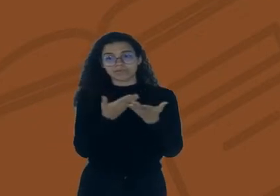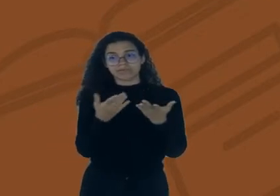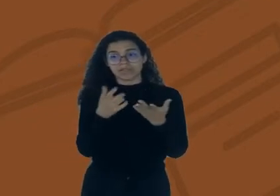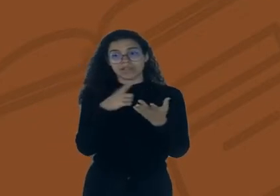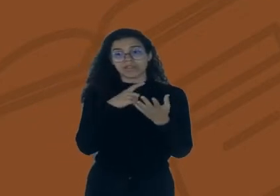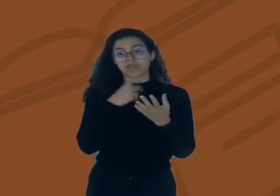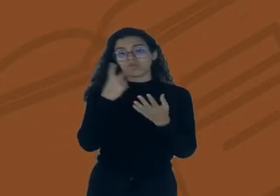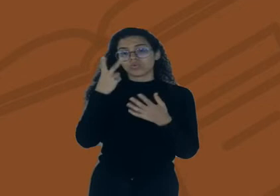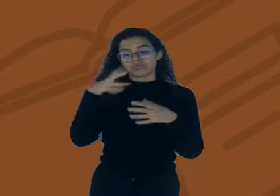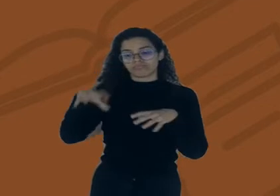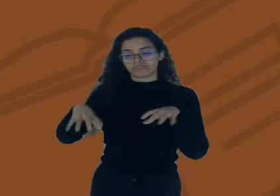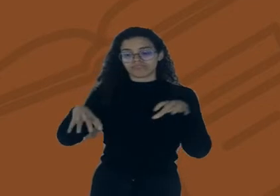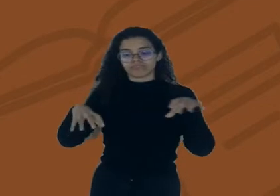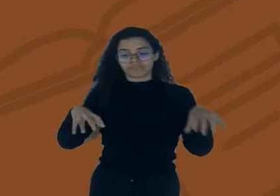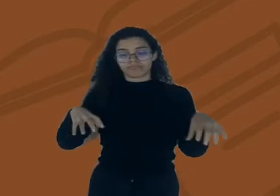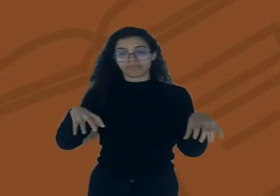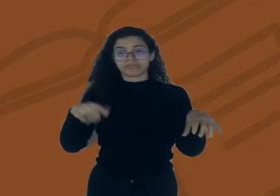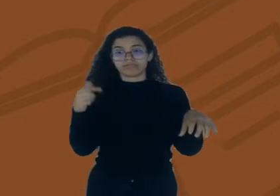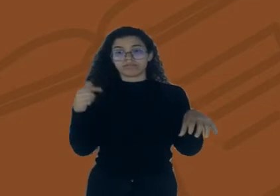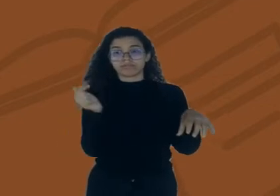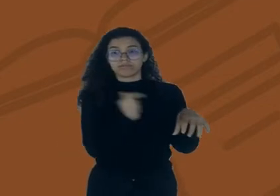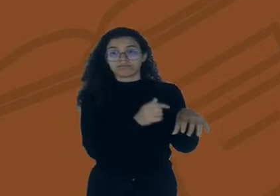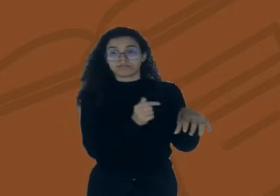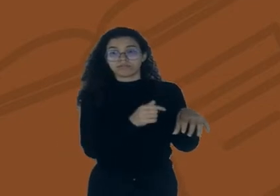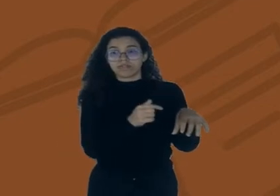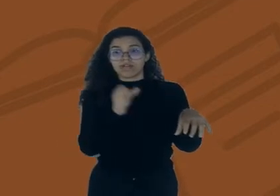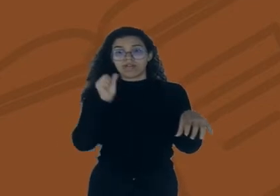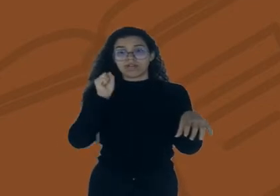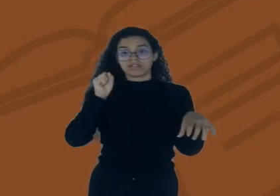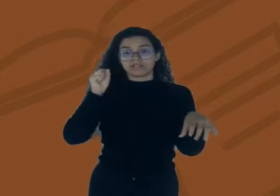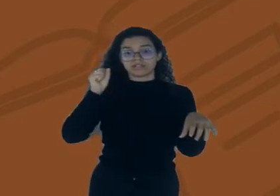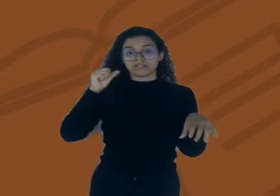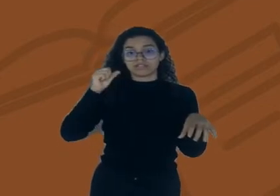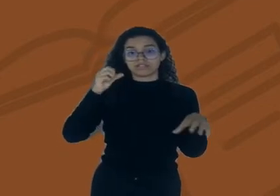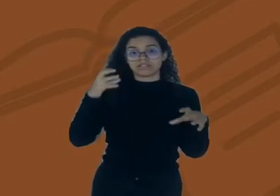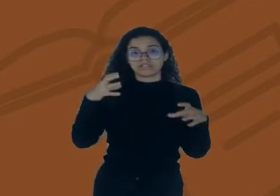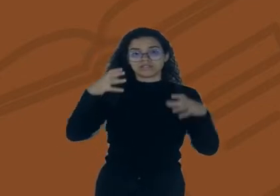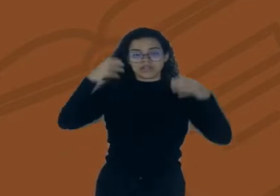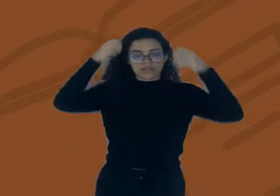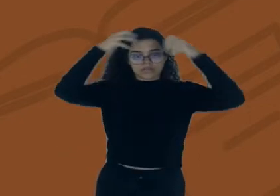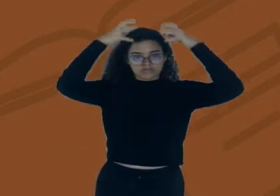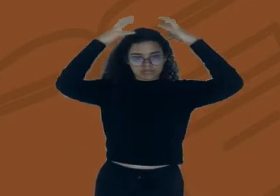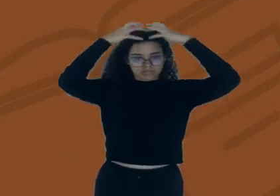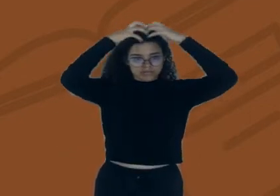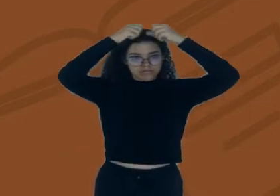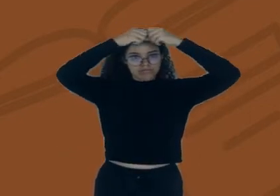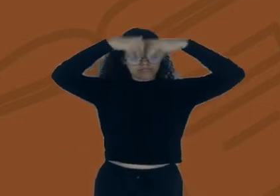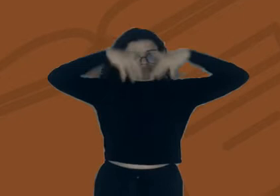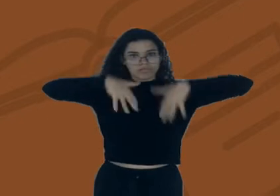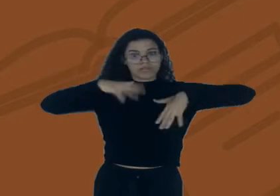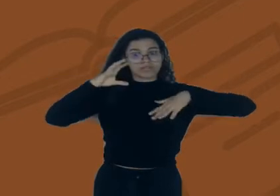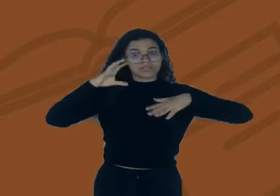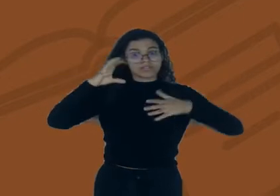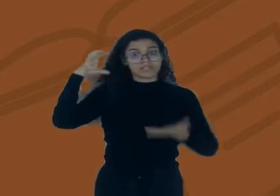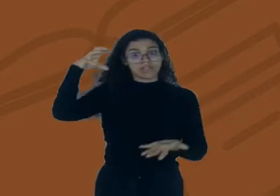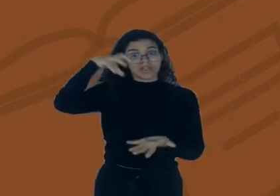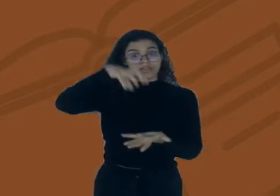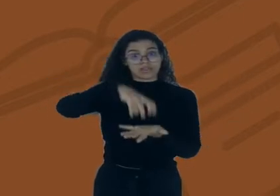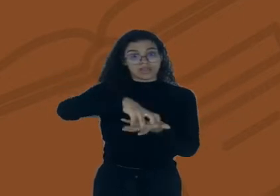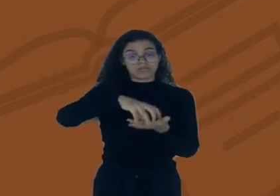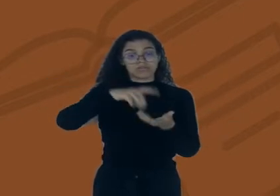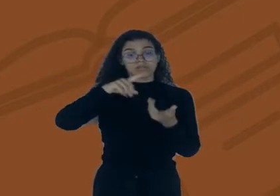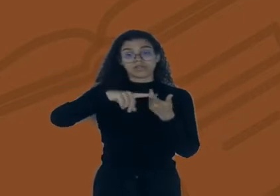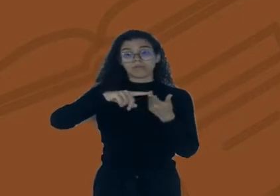duas partes. Sistema nervoso central e sistema nervoso periférico. O sistema